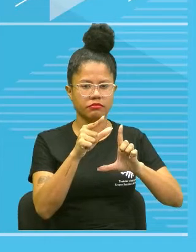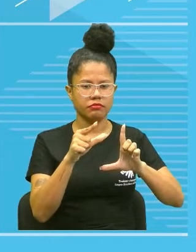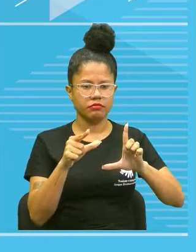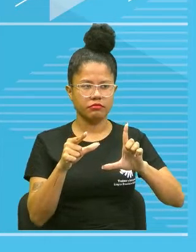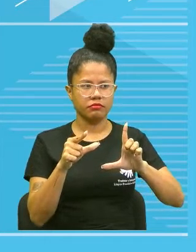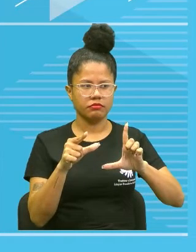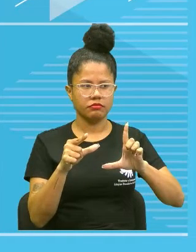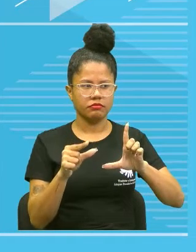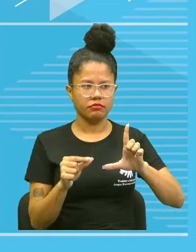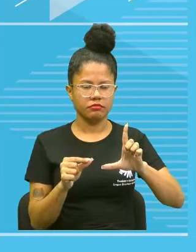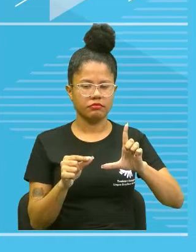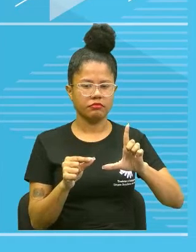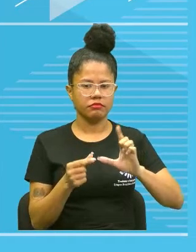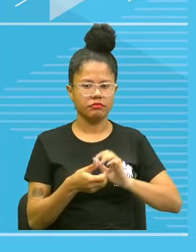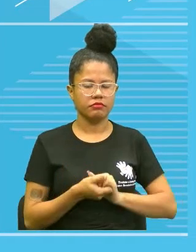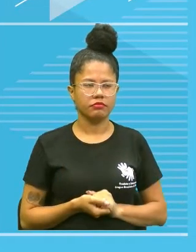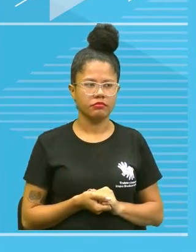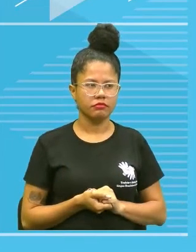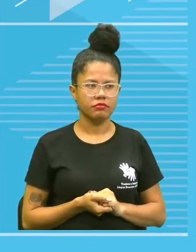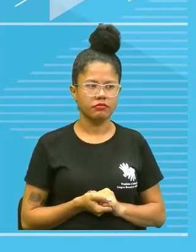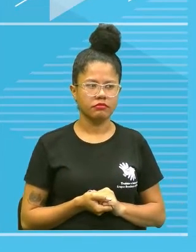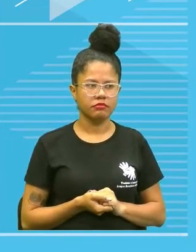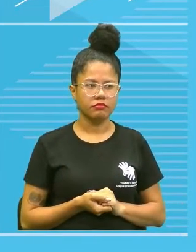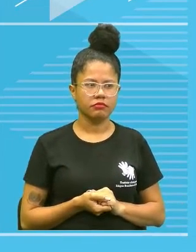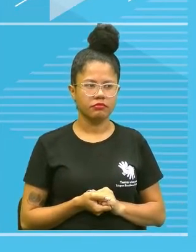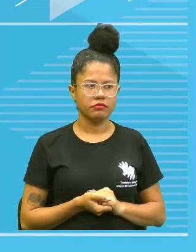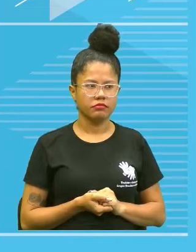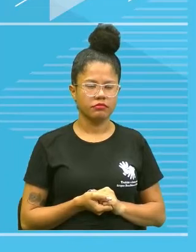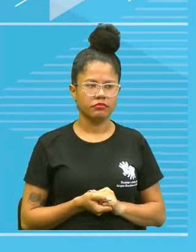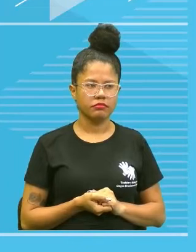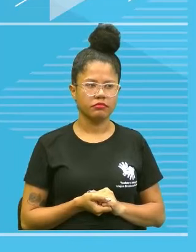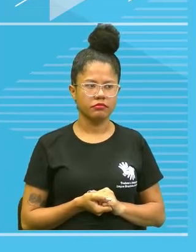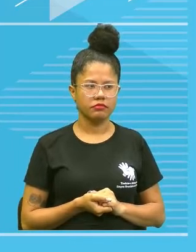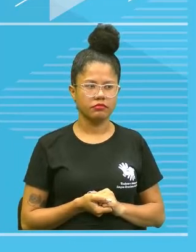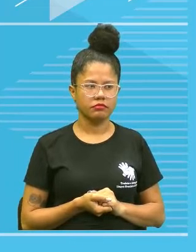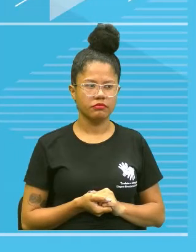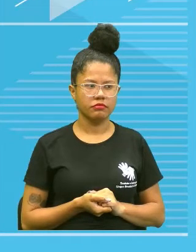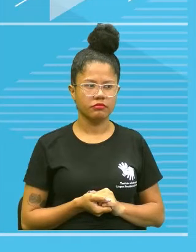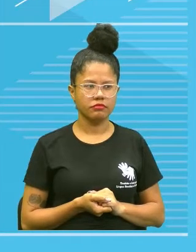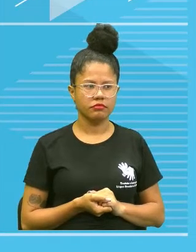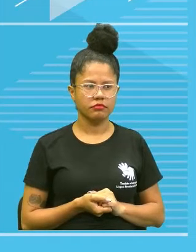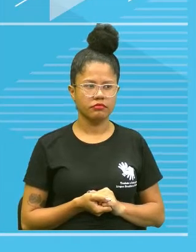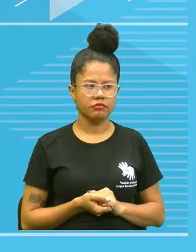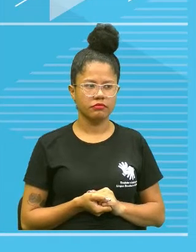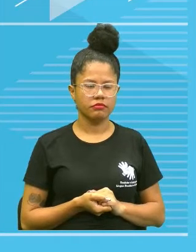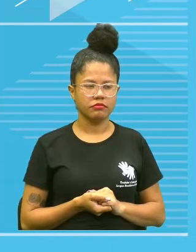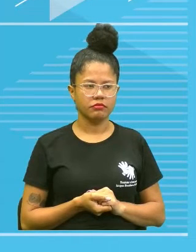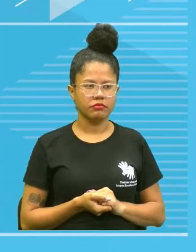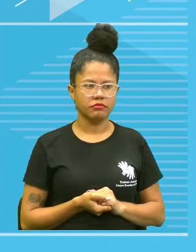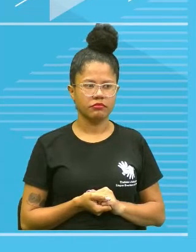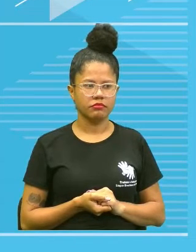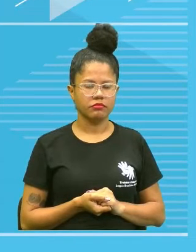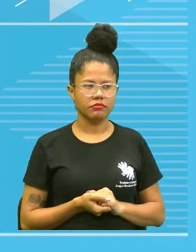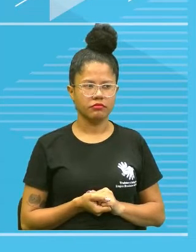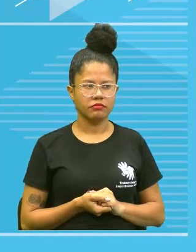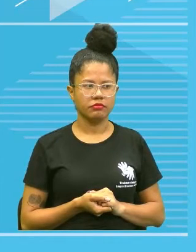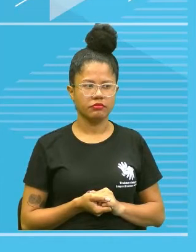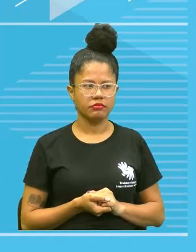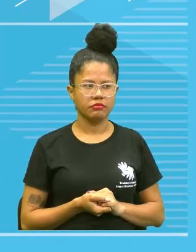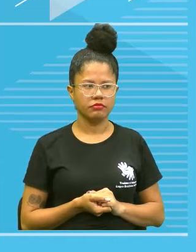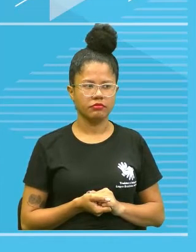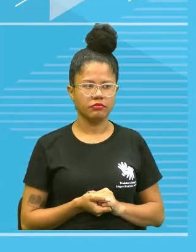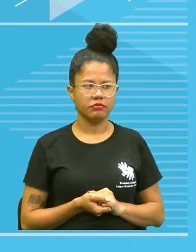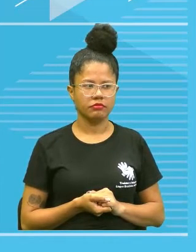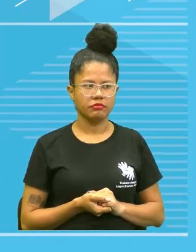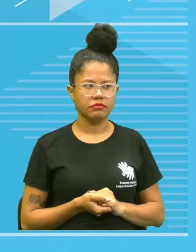Do ponto A, você mira esse ponto B. Do ponto B, ponto C. Do